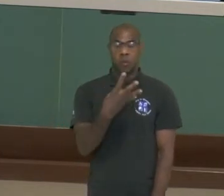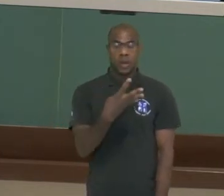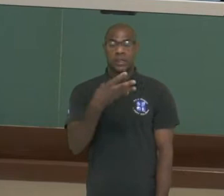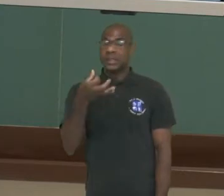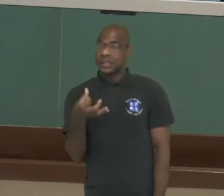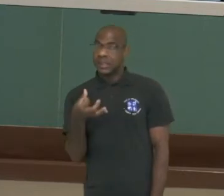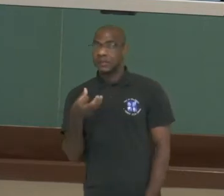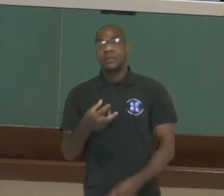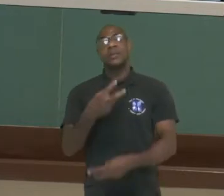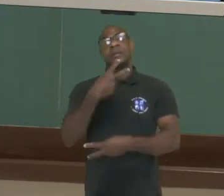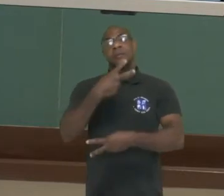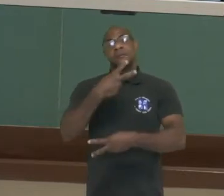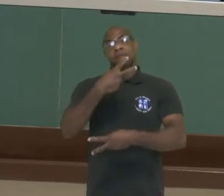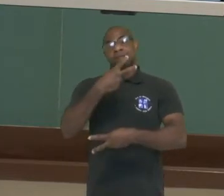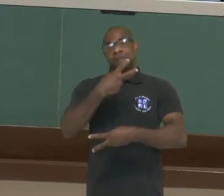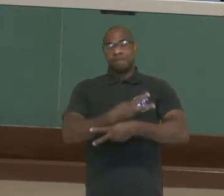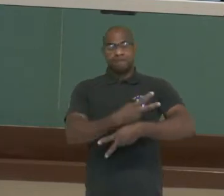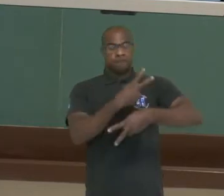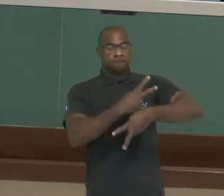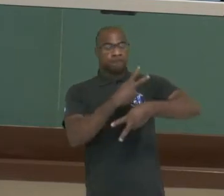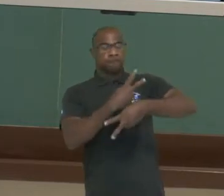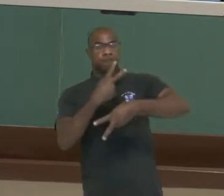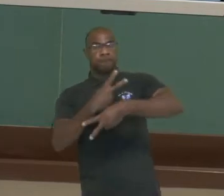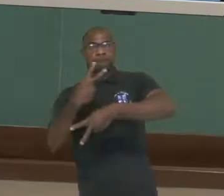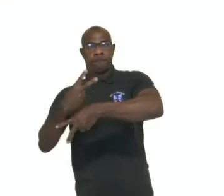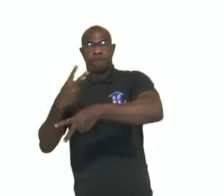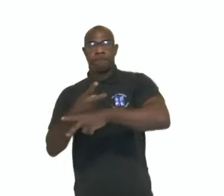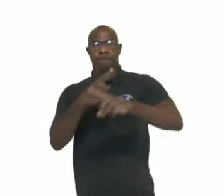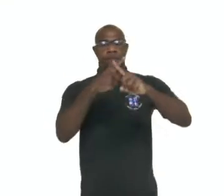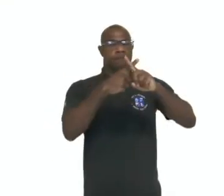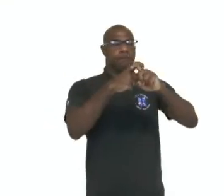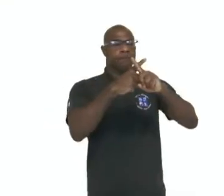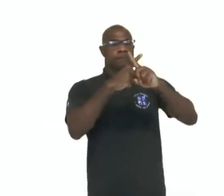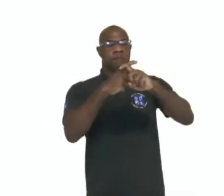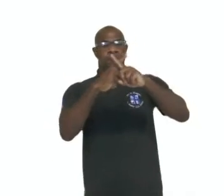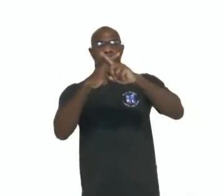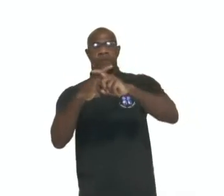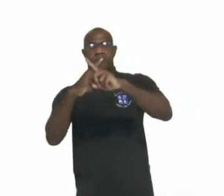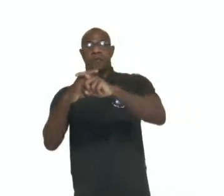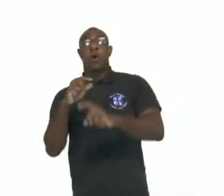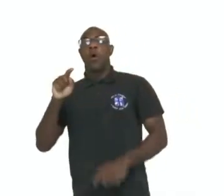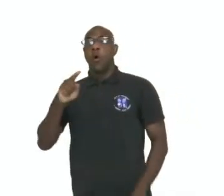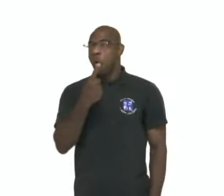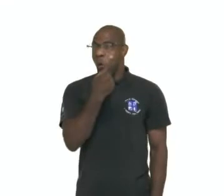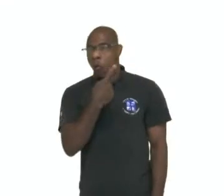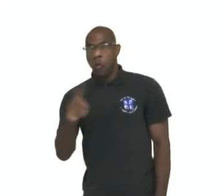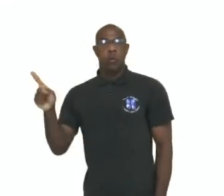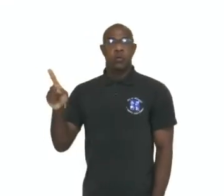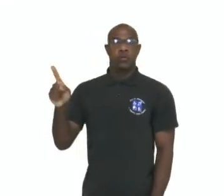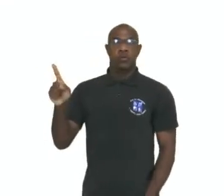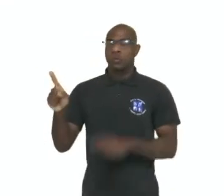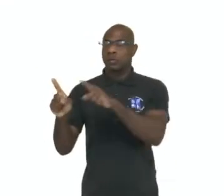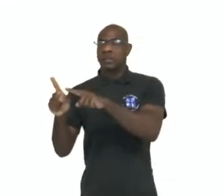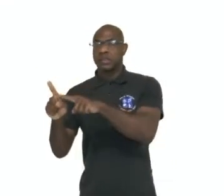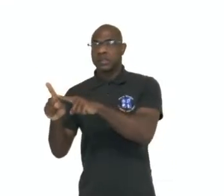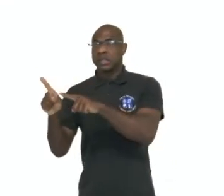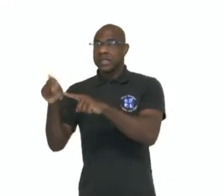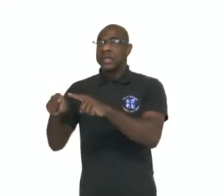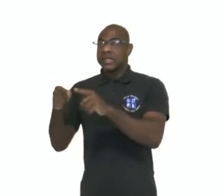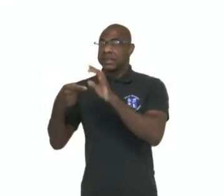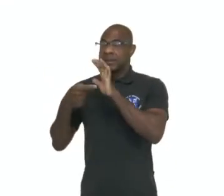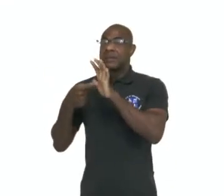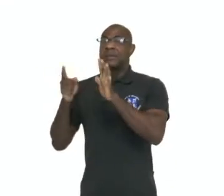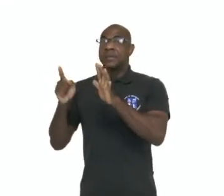46 pares de cromossomos. O último par é o par que define se é um